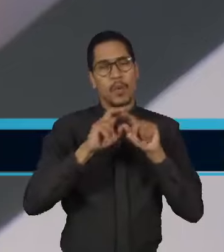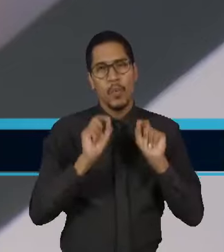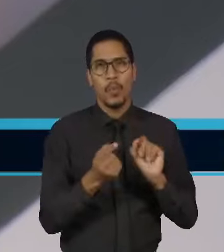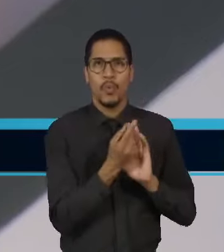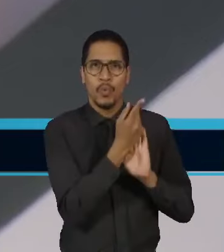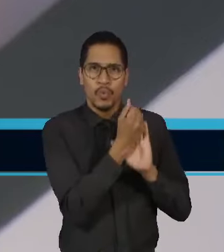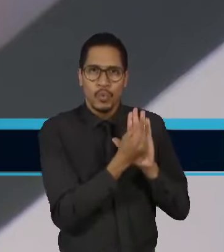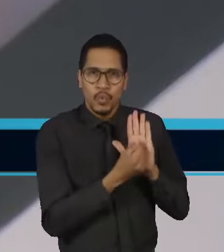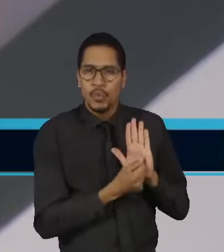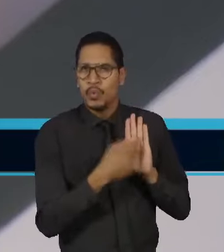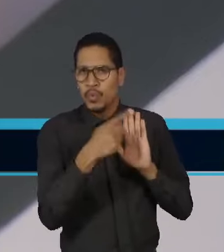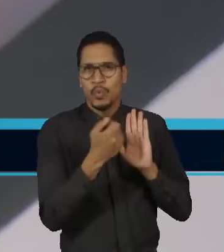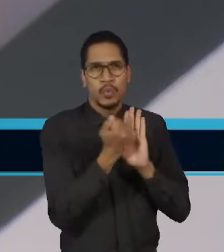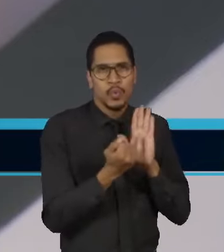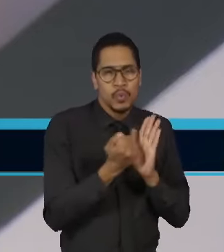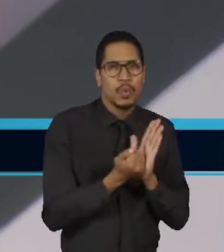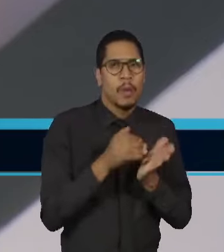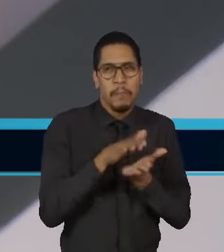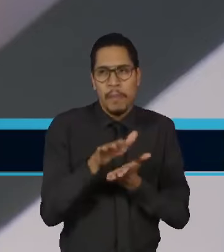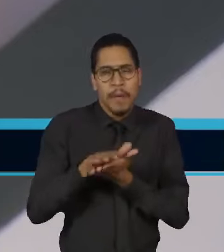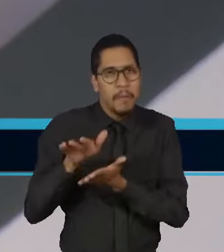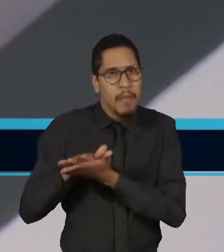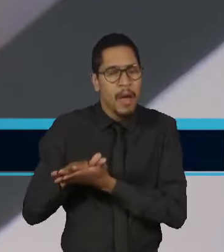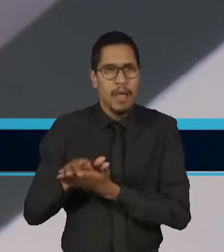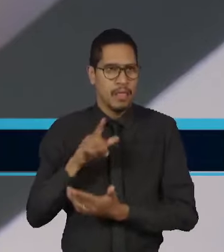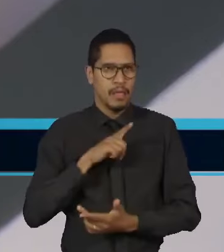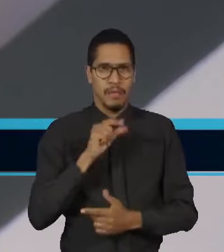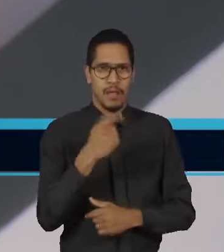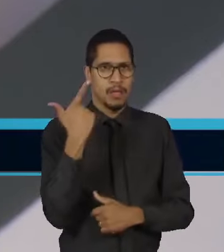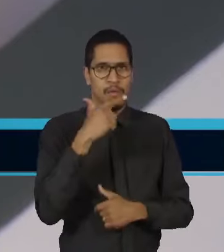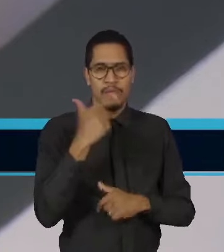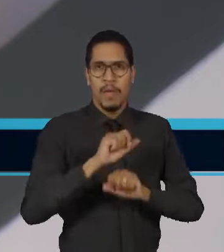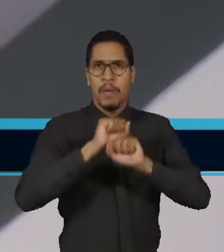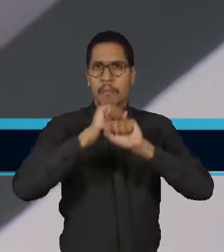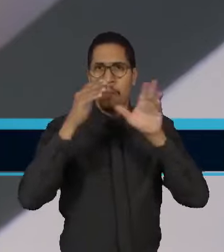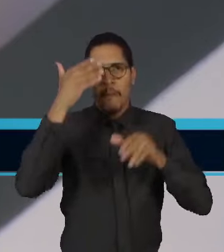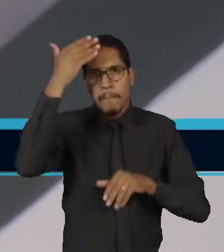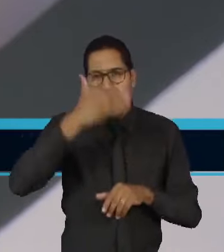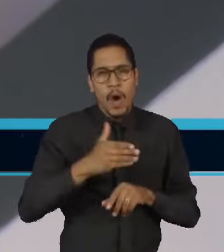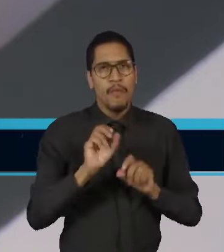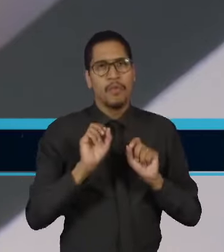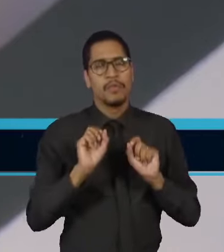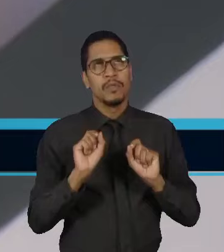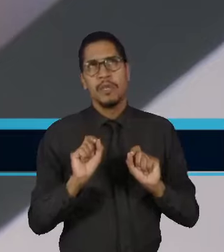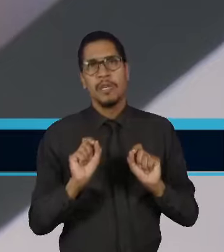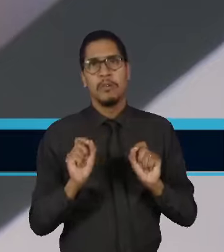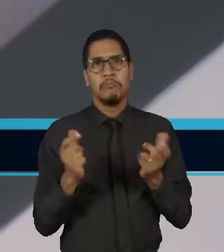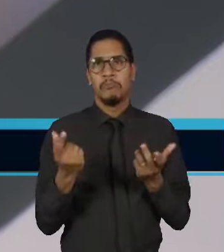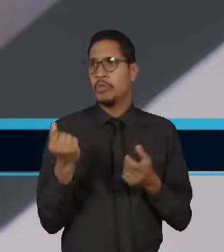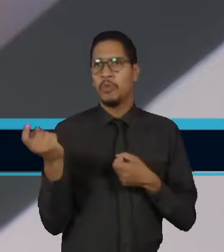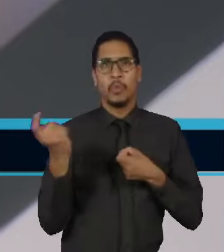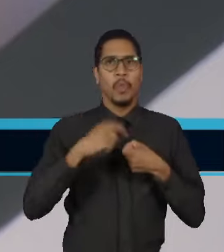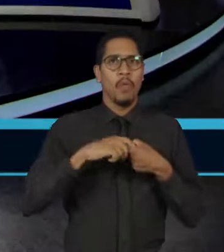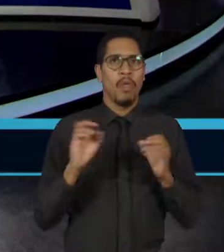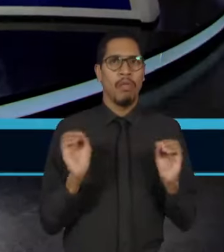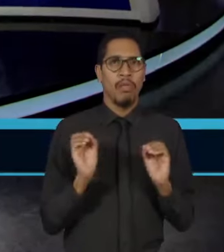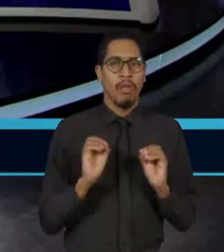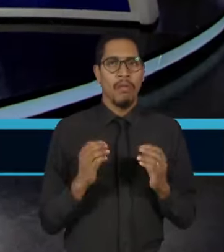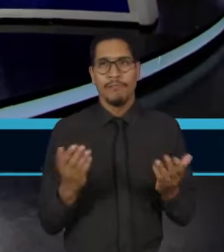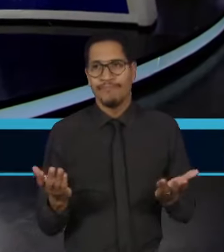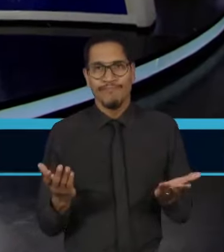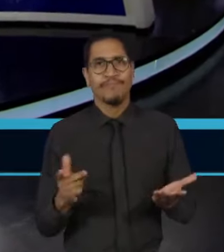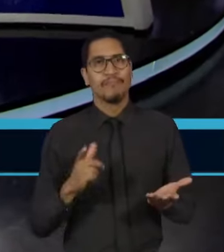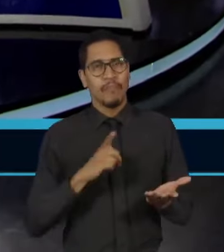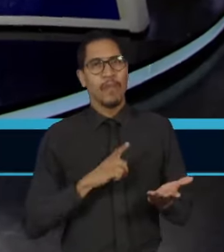tributários nesses benefícios que são concedidos sem transparência e muitas vezes sem nenhum tipo de retorno por outro há uma pressão